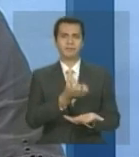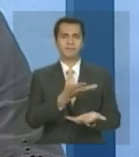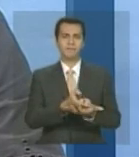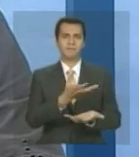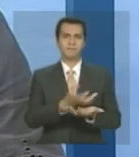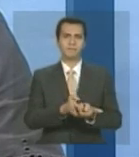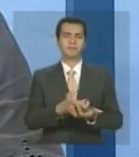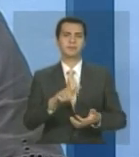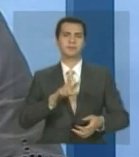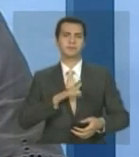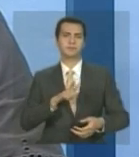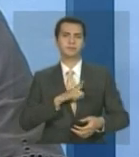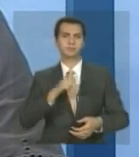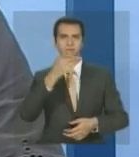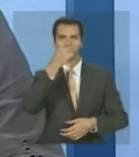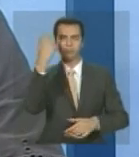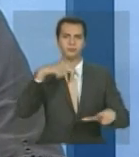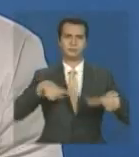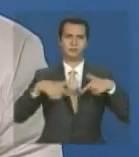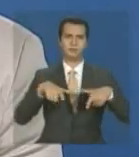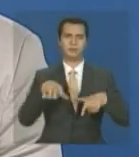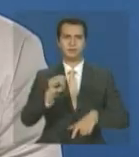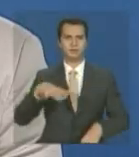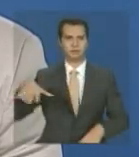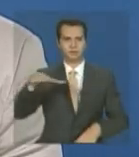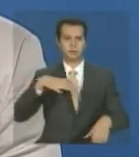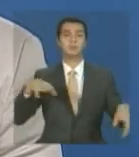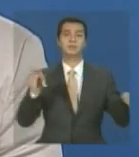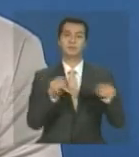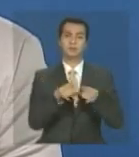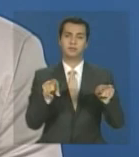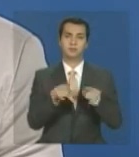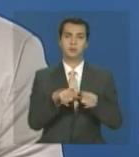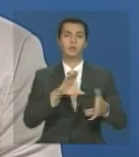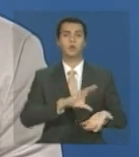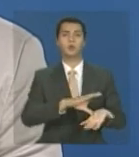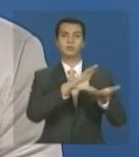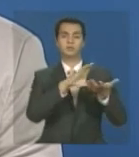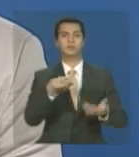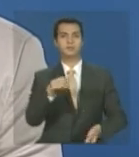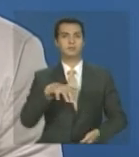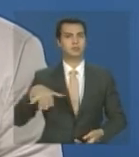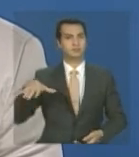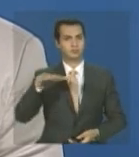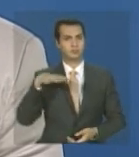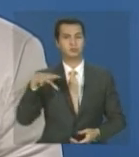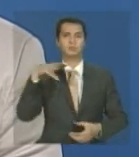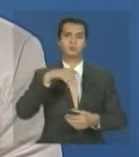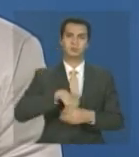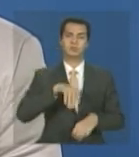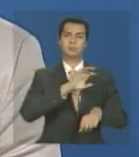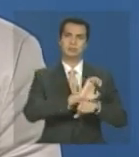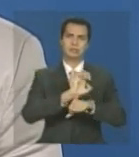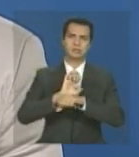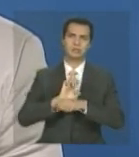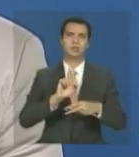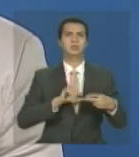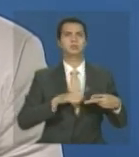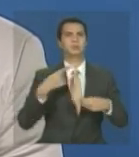órgãos gestores da assistência, aos conselhos de assistência social dos municípios, dos estados, do Distrito